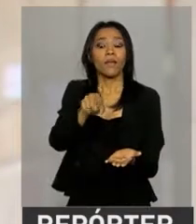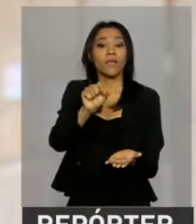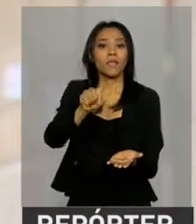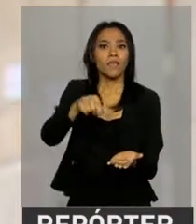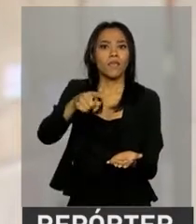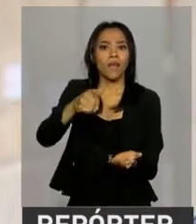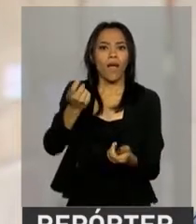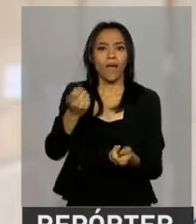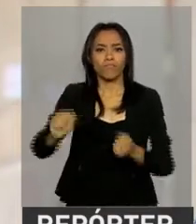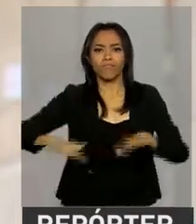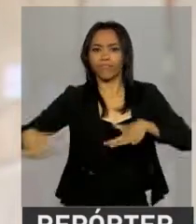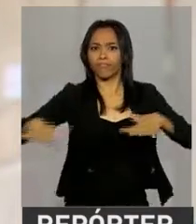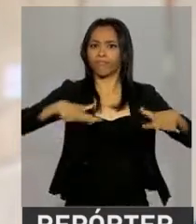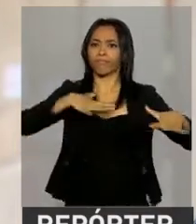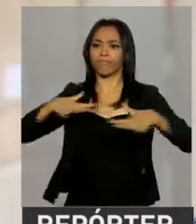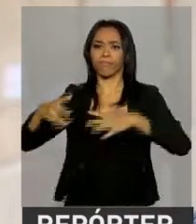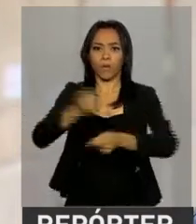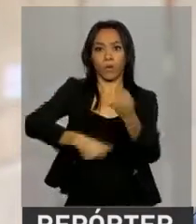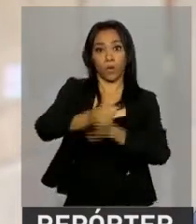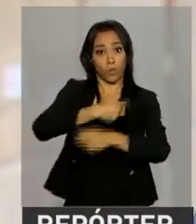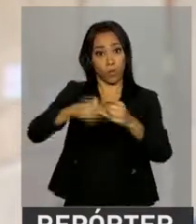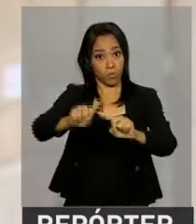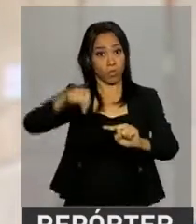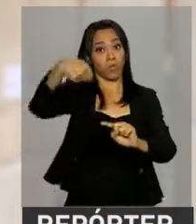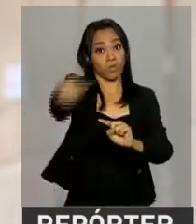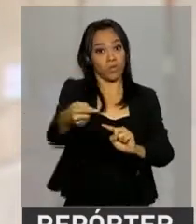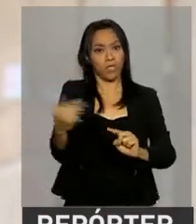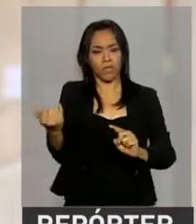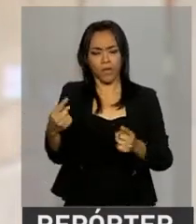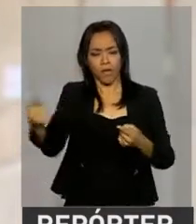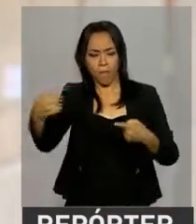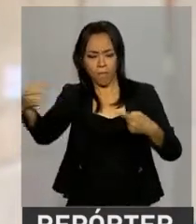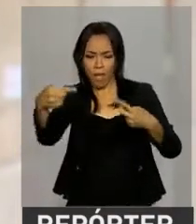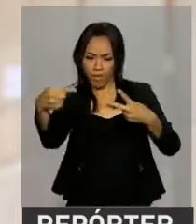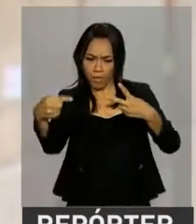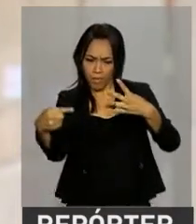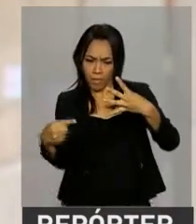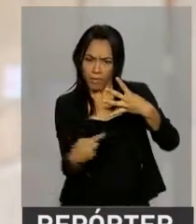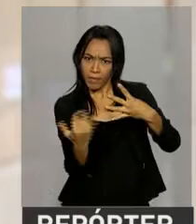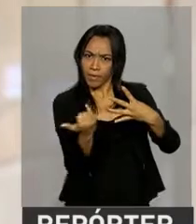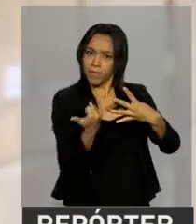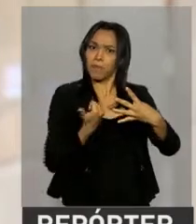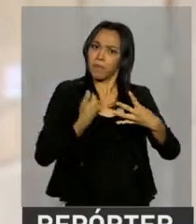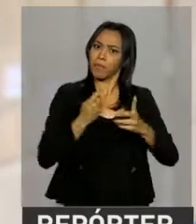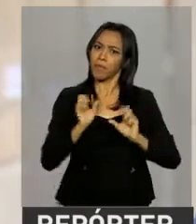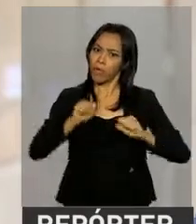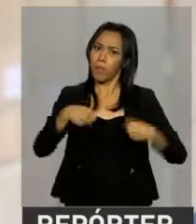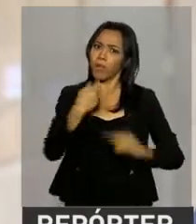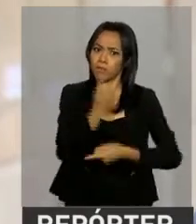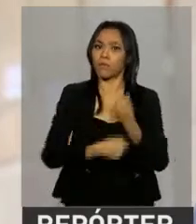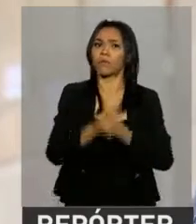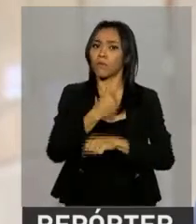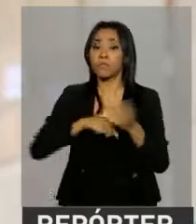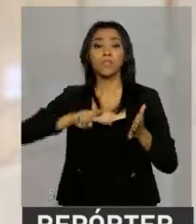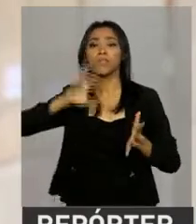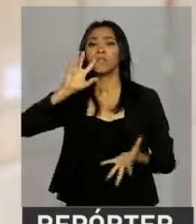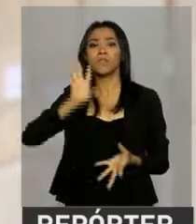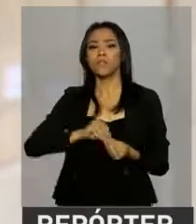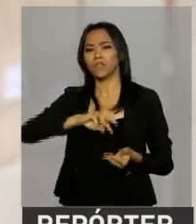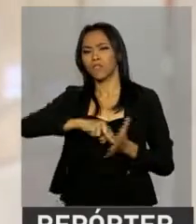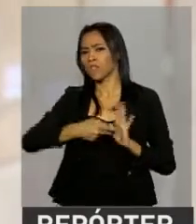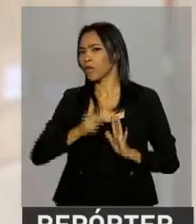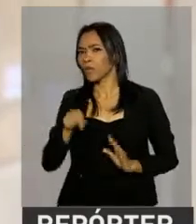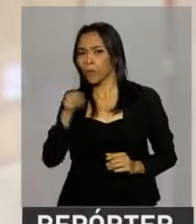atividade econômica para o ano seguinte. Então, todos esses fatores juntos estão mostrando uma recuperação da economia para o ano seguinte, o que se traduz na